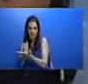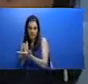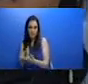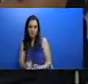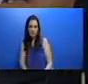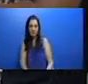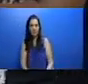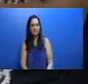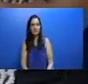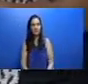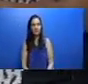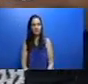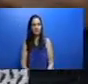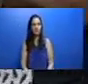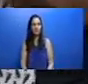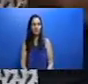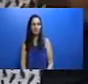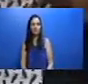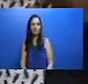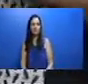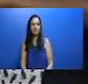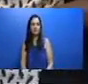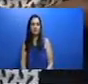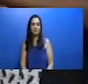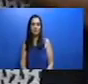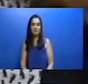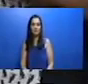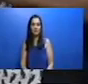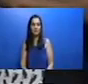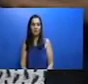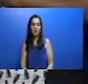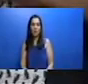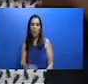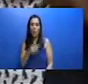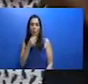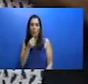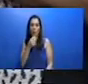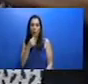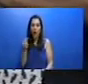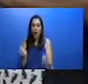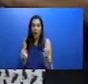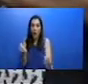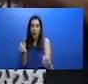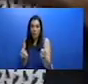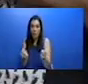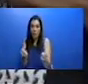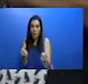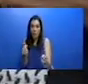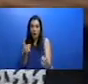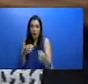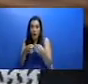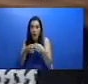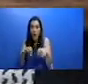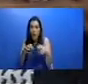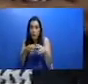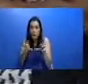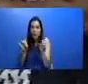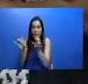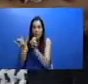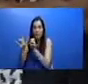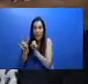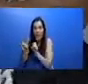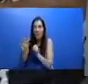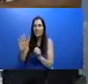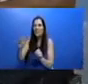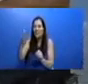casa 2 dúzias e meia. Então, quando passar o carro do ovo, são 30 ovos, vocês já saberão que são 2